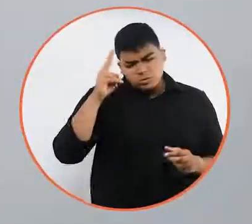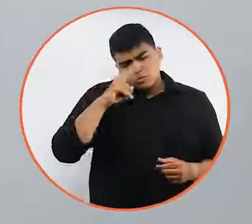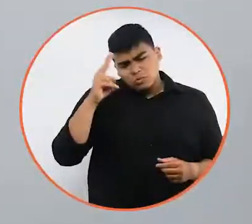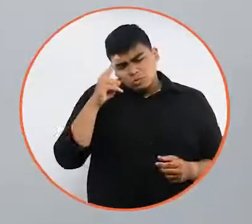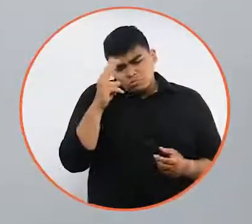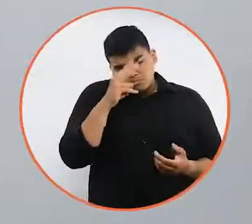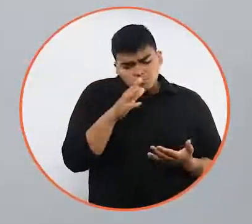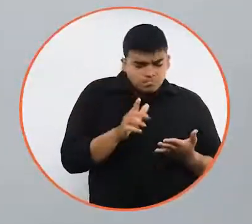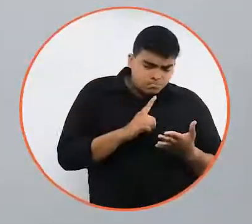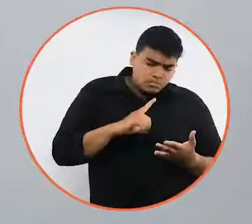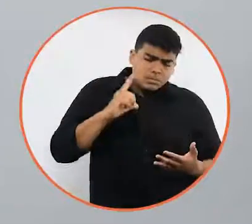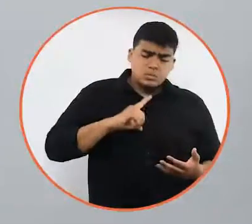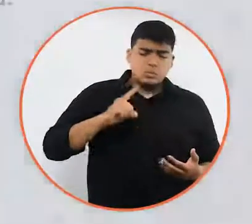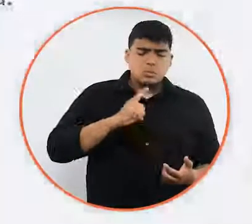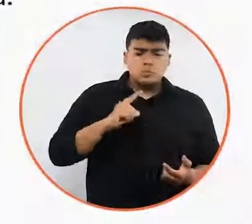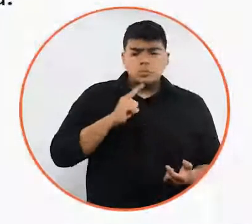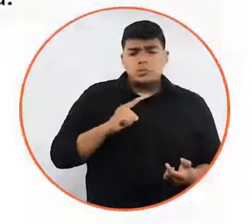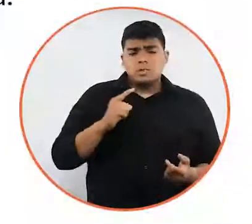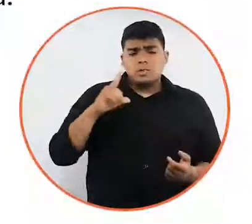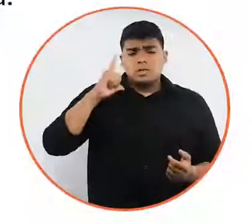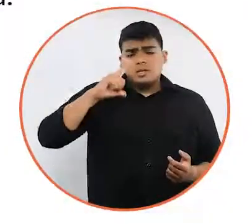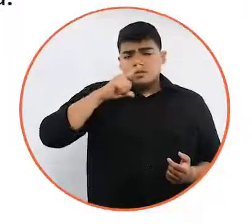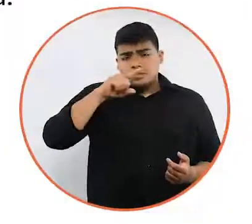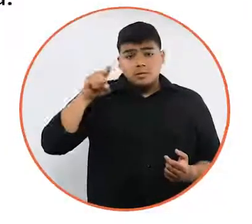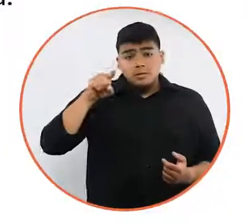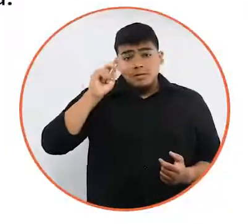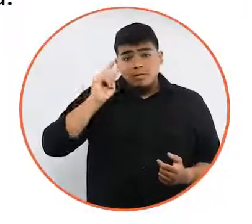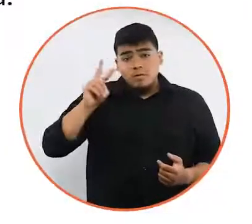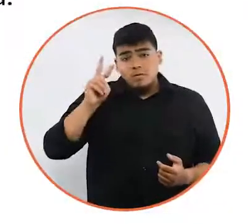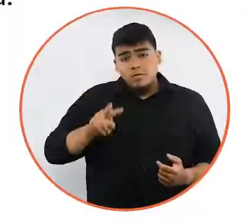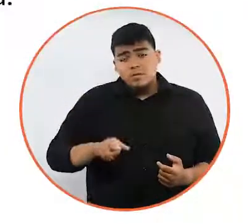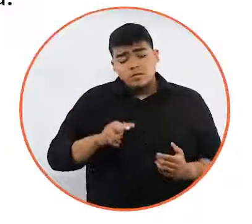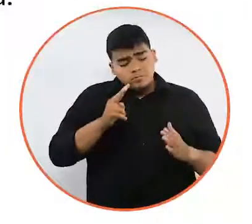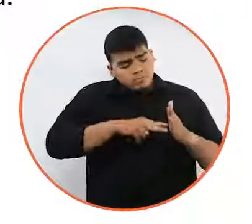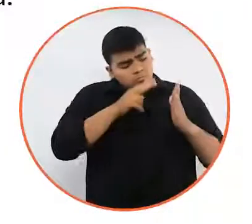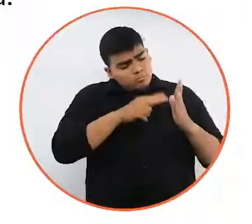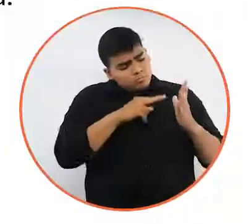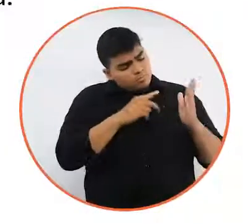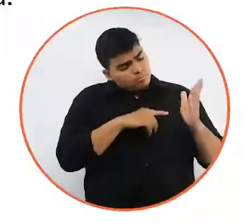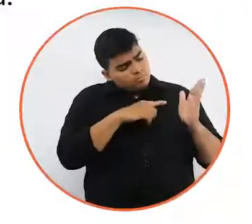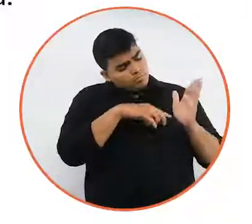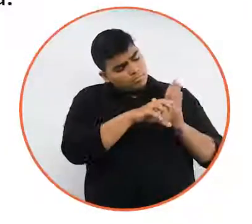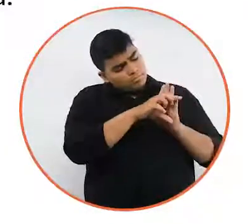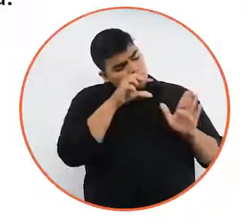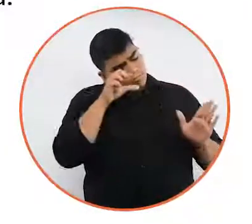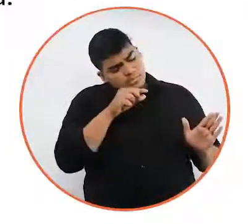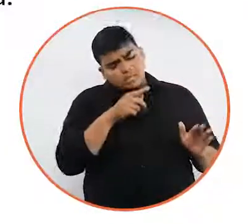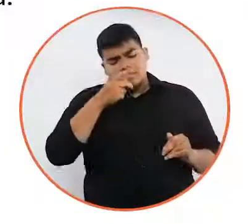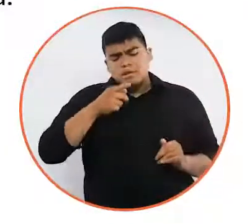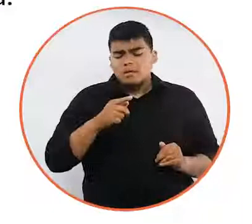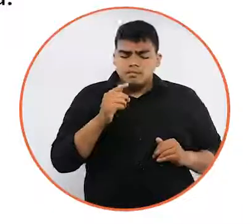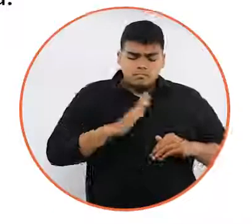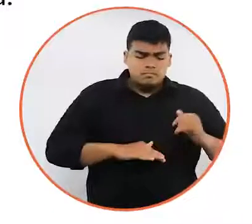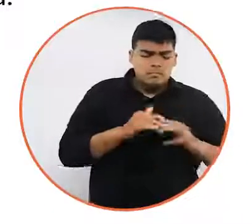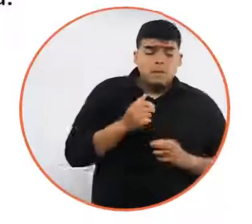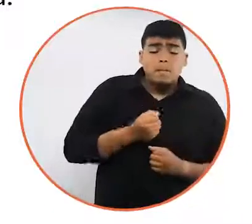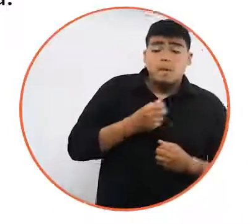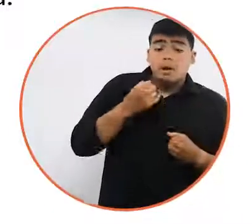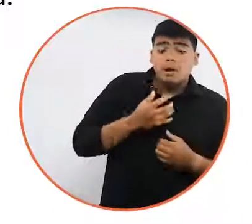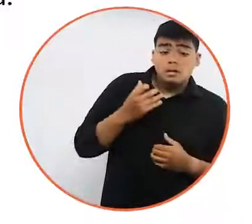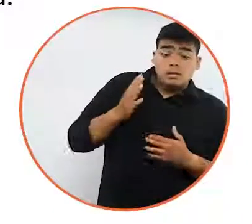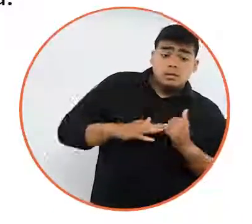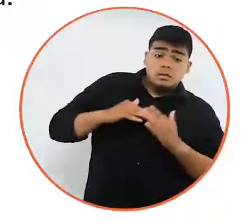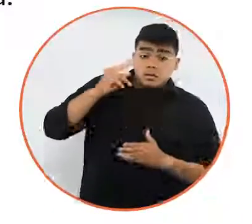da literatura universal. E aqui vocês veem, queridos alunos, que ele faz uma diferença entre o que é o poeta e o que é